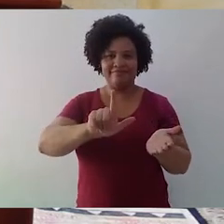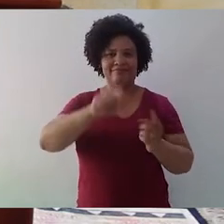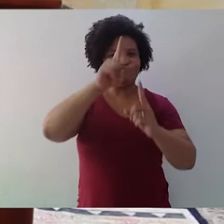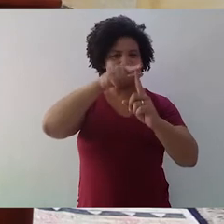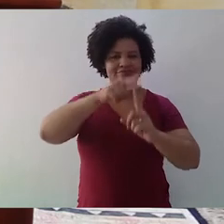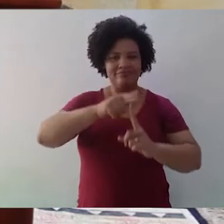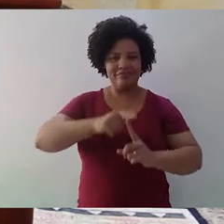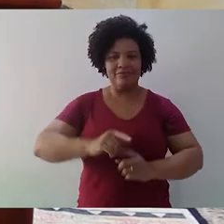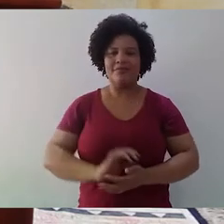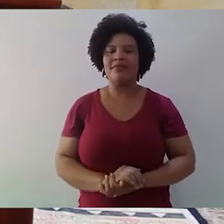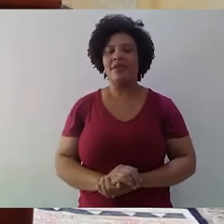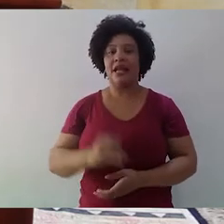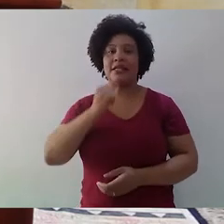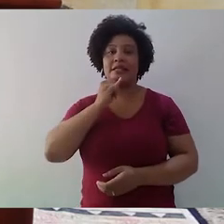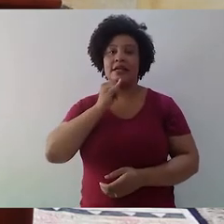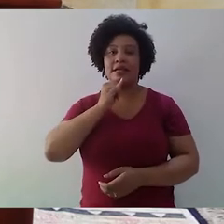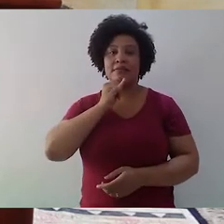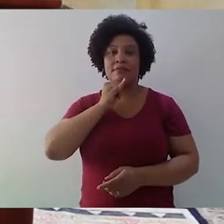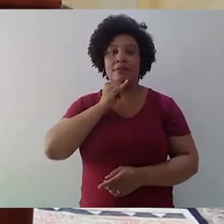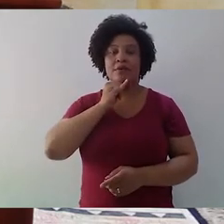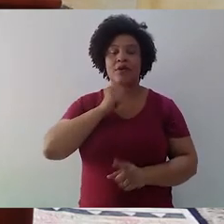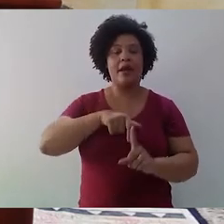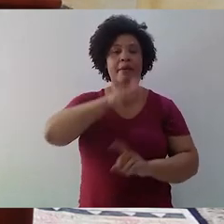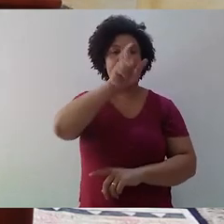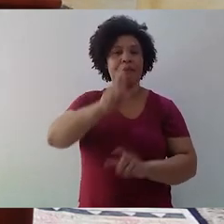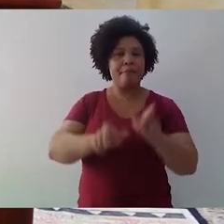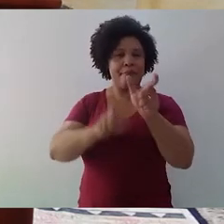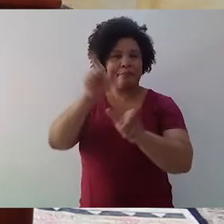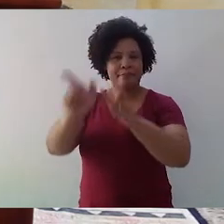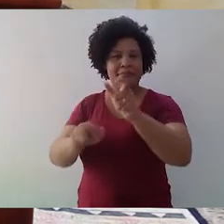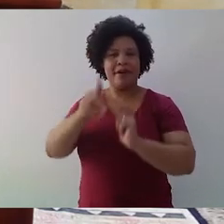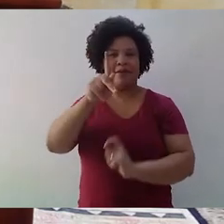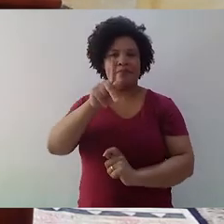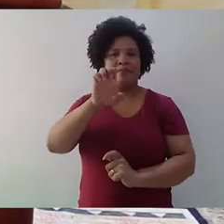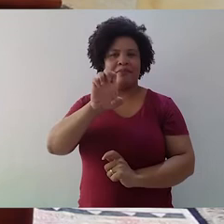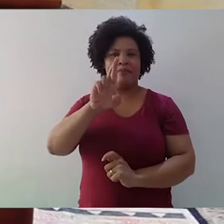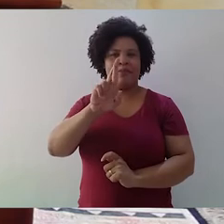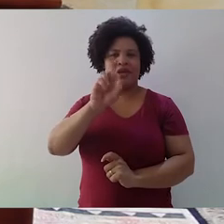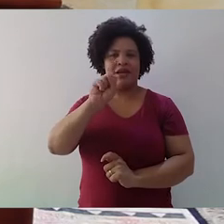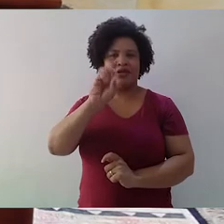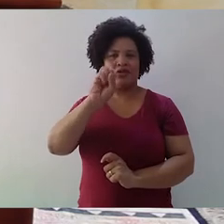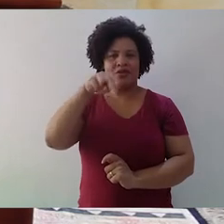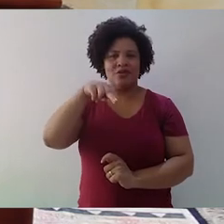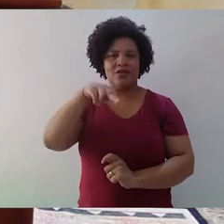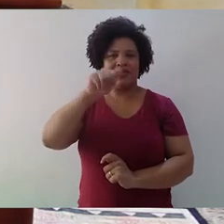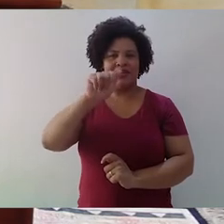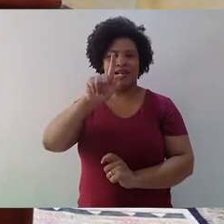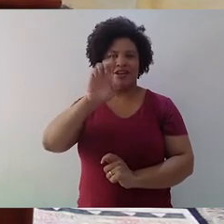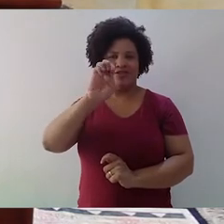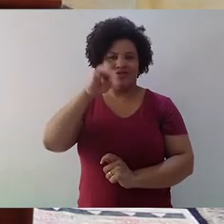exemplo, um personagem, o escritor que entende de psicologia vai ter mais ferramentas, vai ter mais